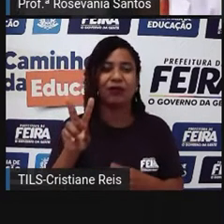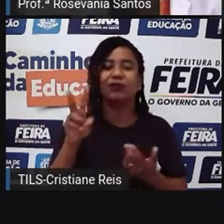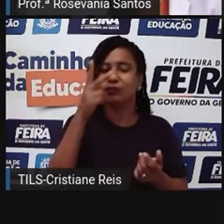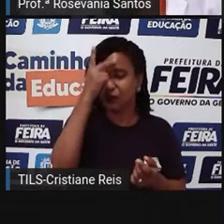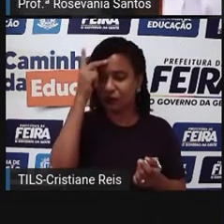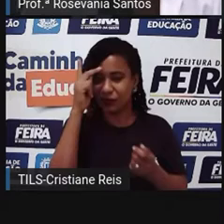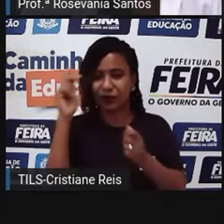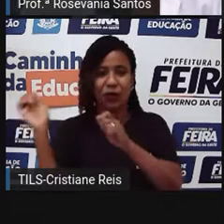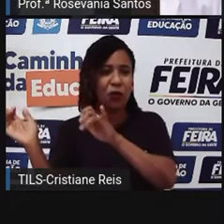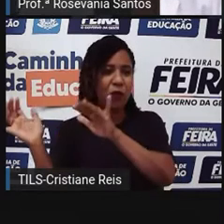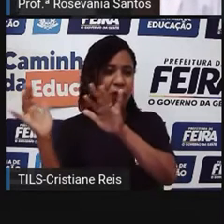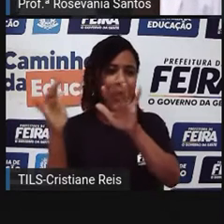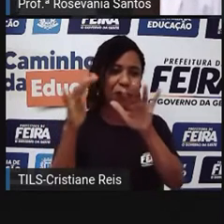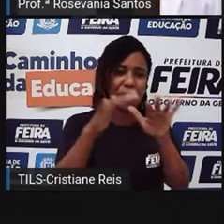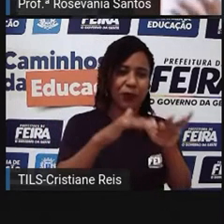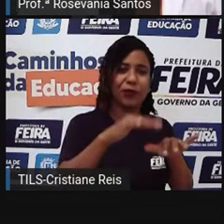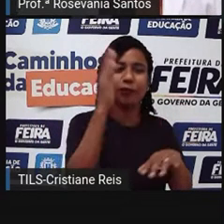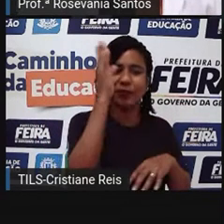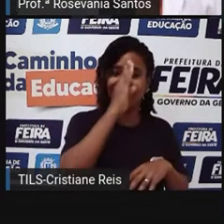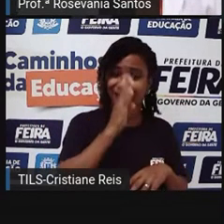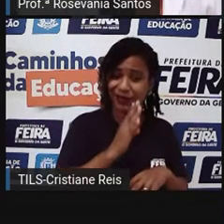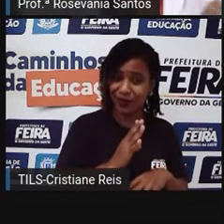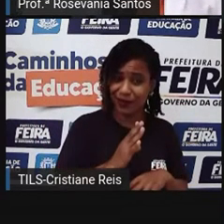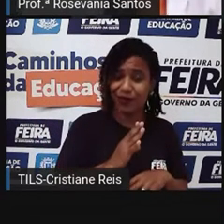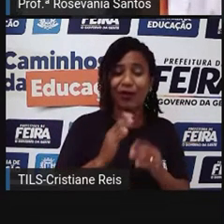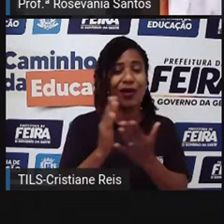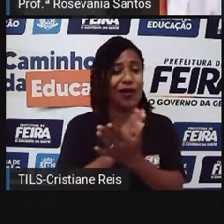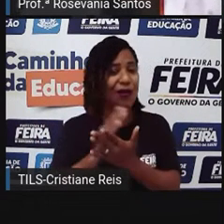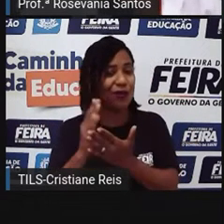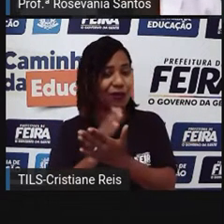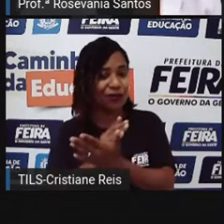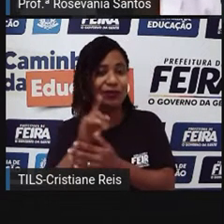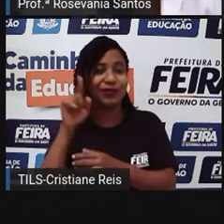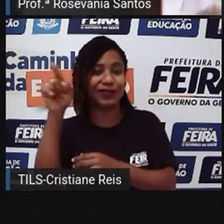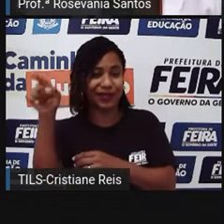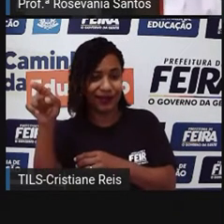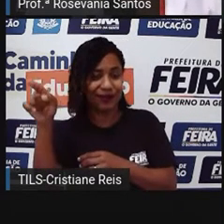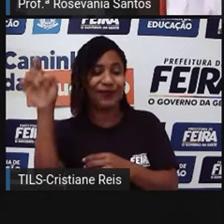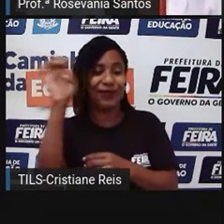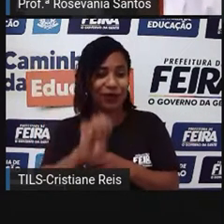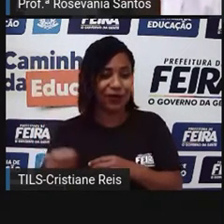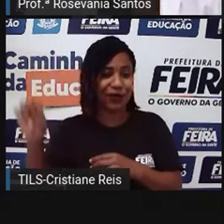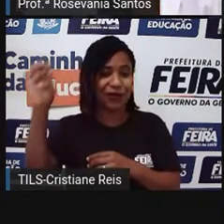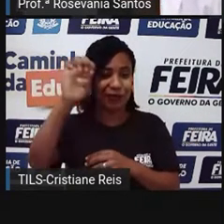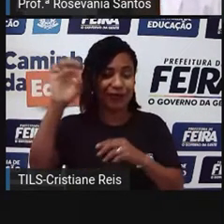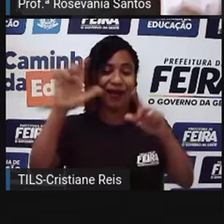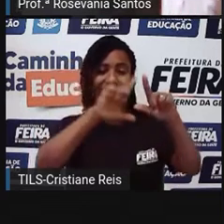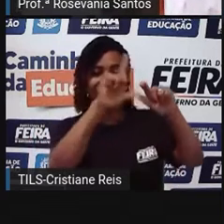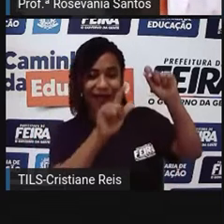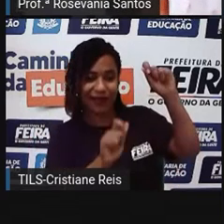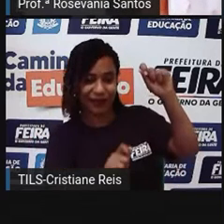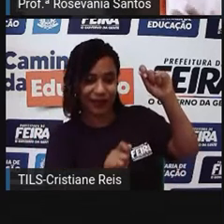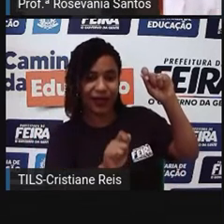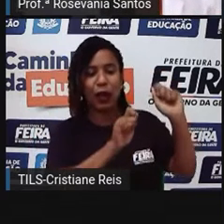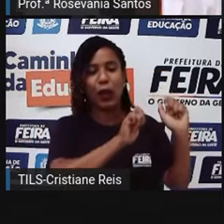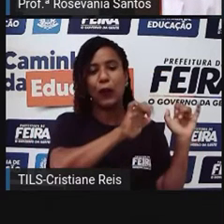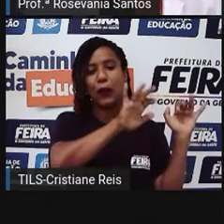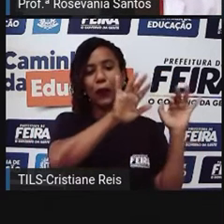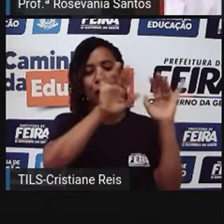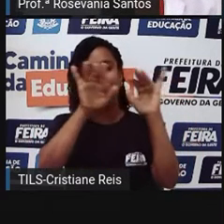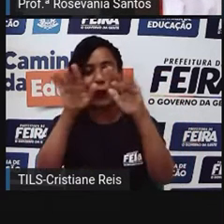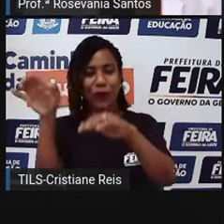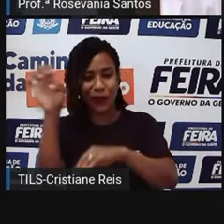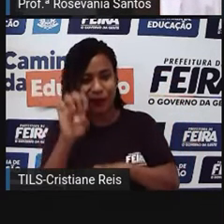Síria, tem o pessoal que vem da África, nos Estados Unidos tem o pessoal que vem, né, do restante da América, que chega lá para tentar